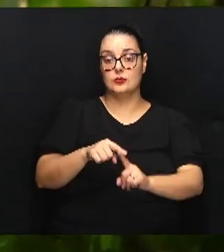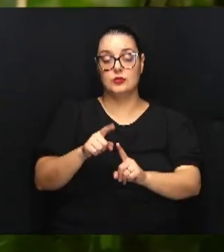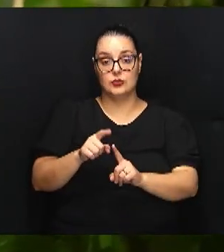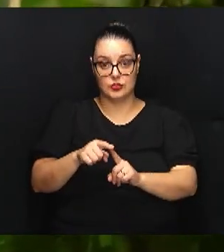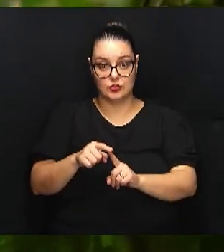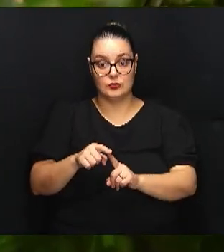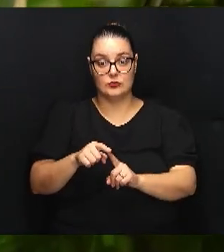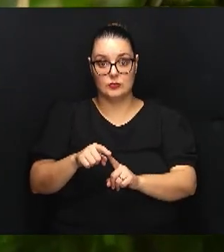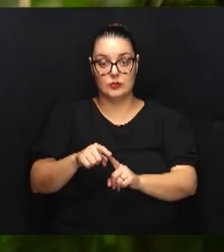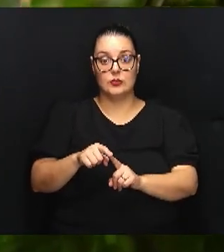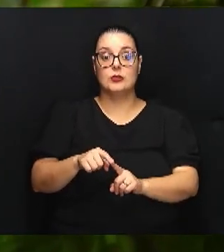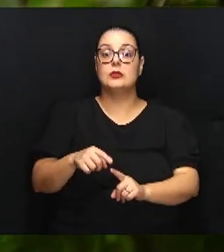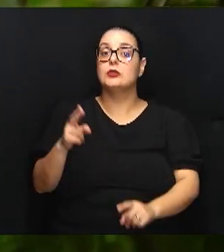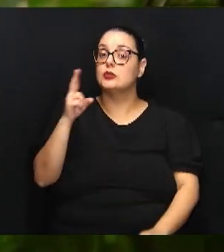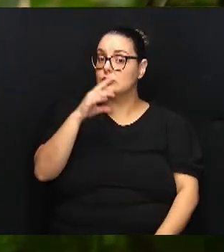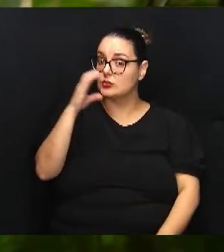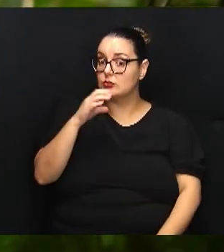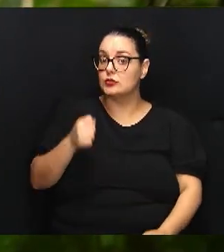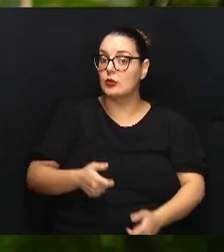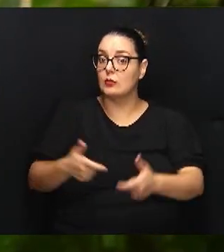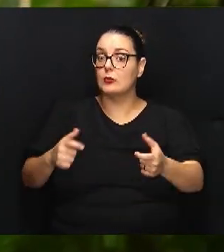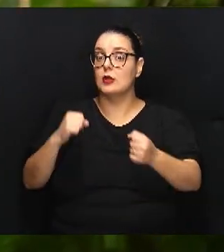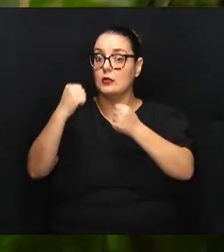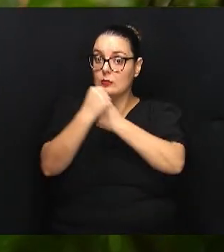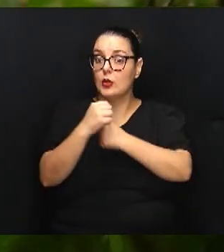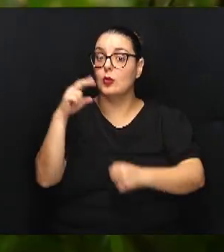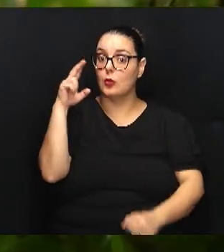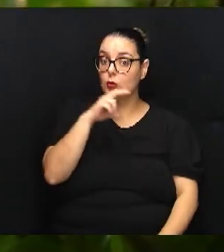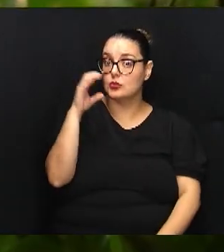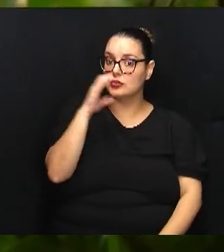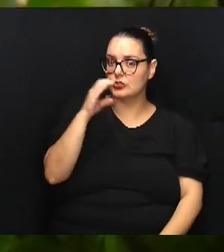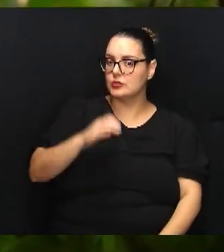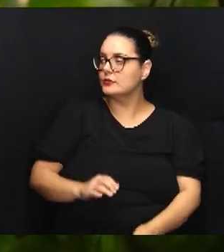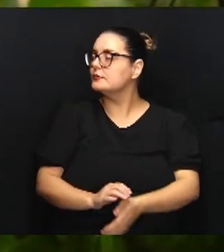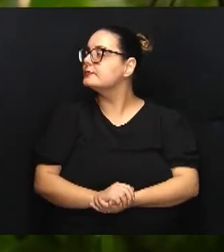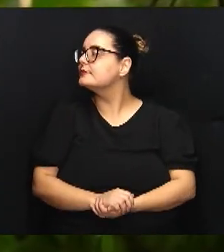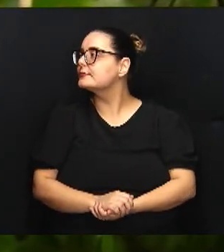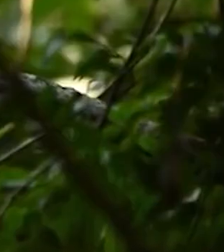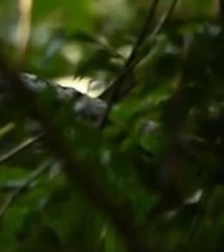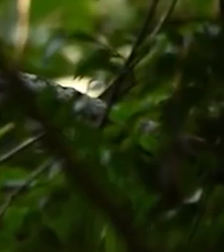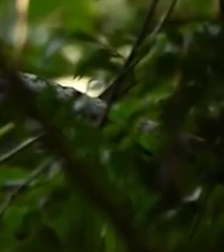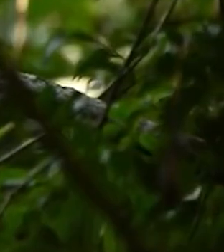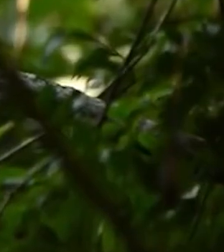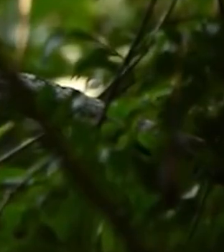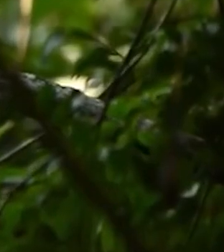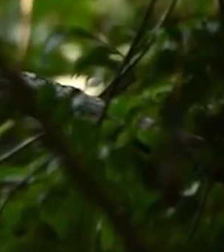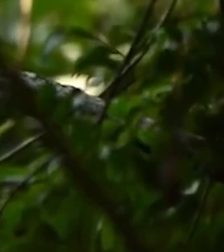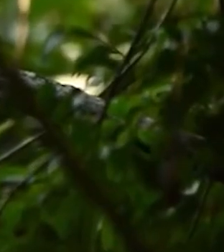esta é uma espécie que precisa urgentemente de maior proteção.